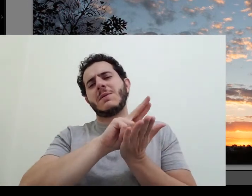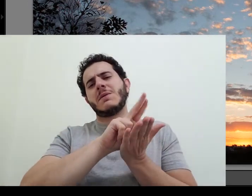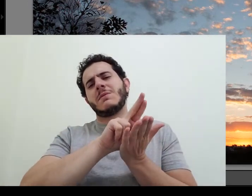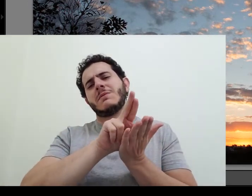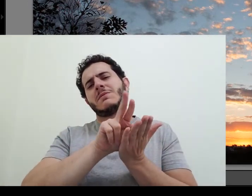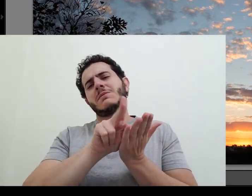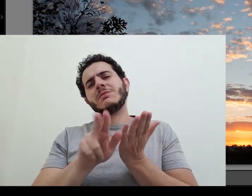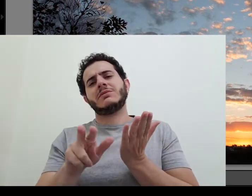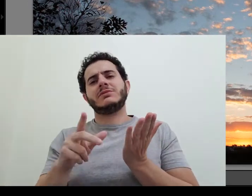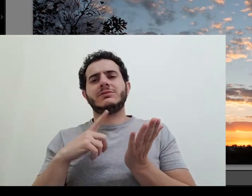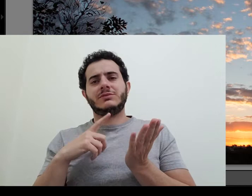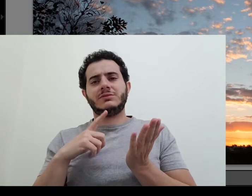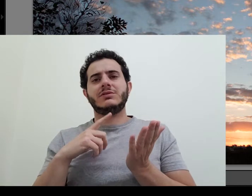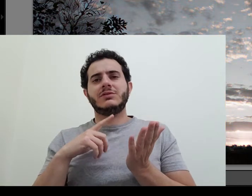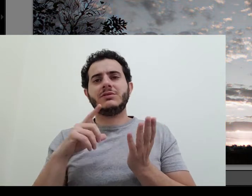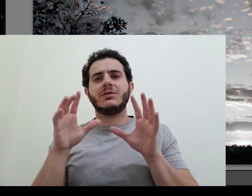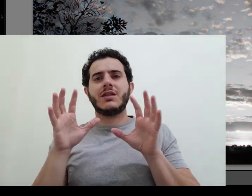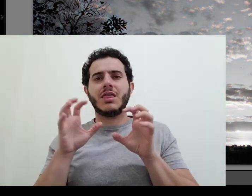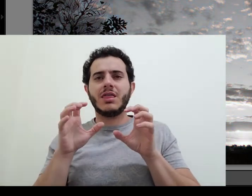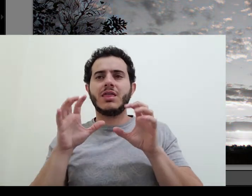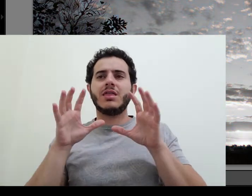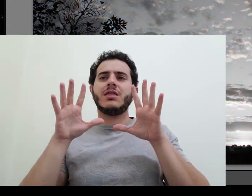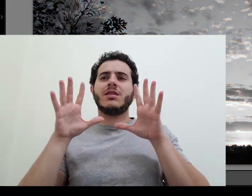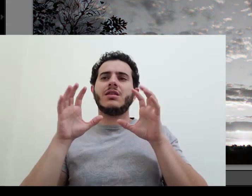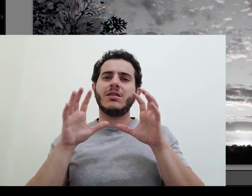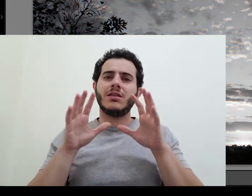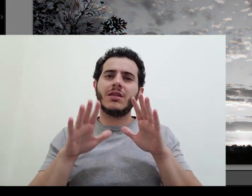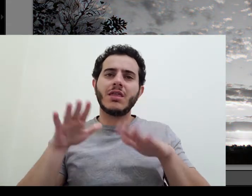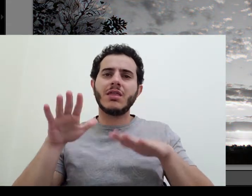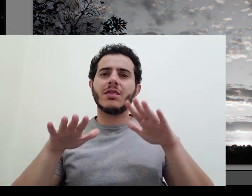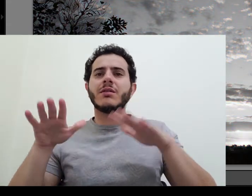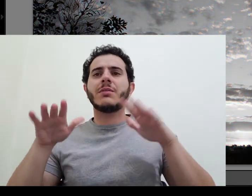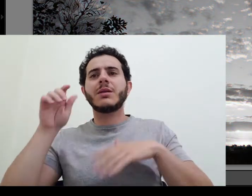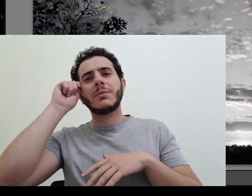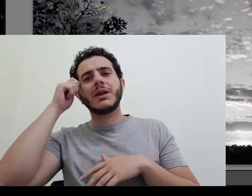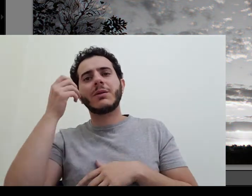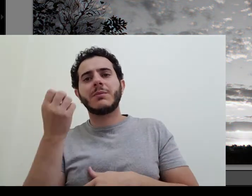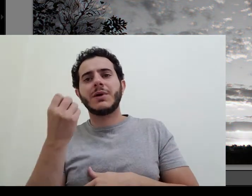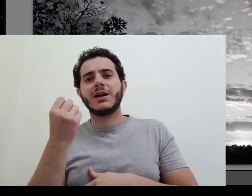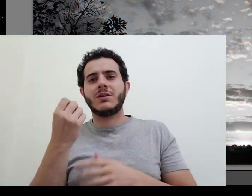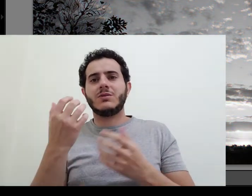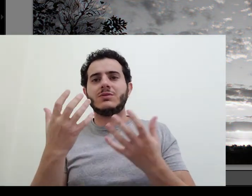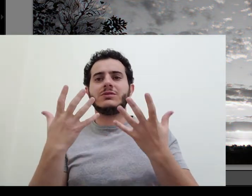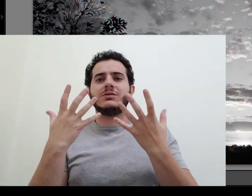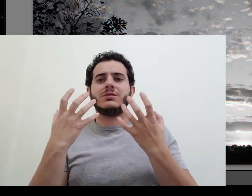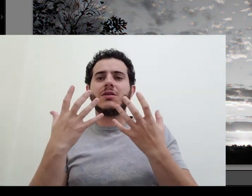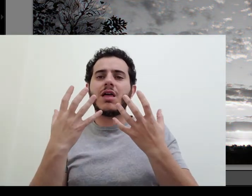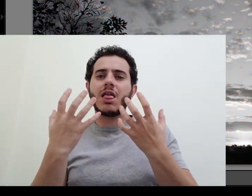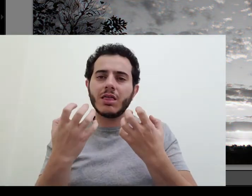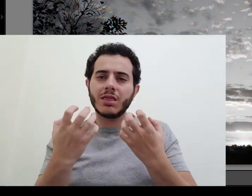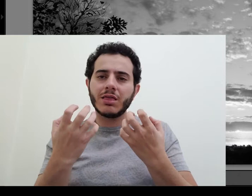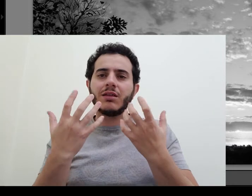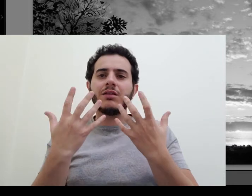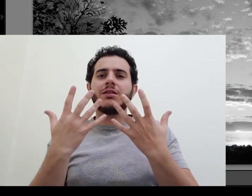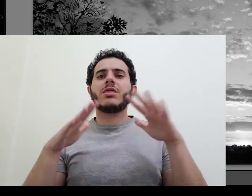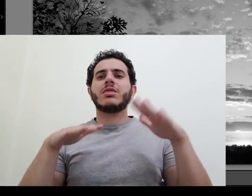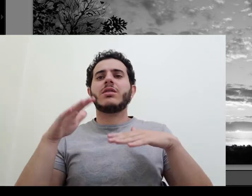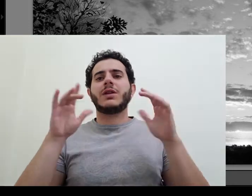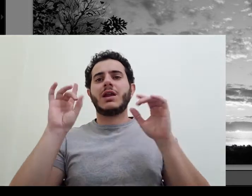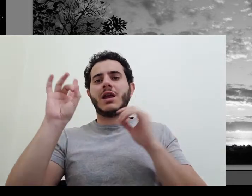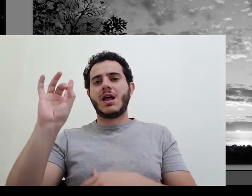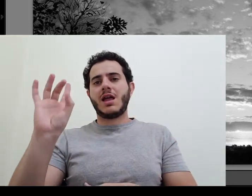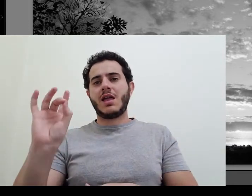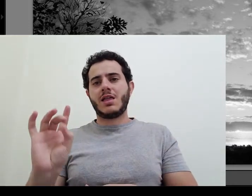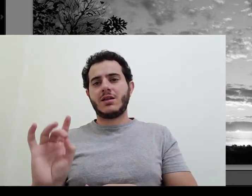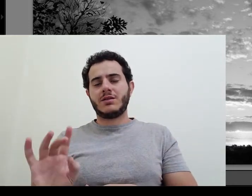mesmo trabalhando aqui embaixo, ó, já uma dica rápida, você zera a saturação, você fez um preto e branco e depois você controla os contrastes. Clicando, dando